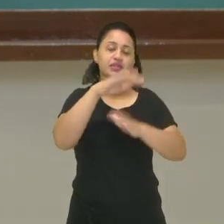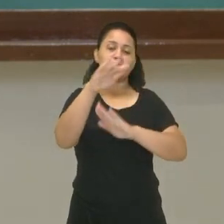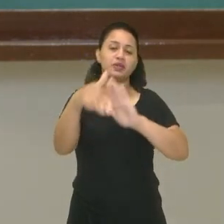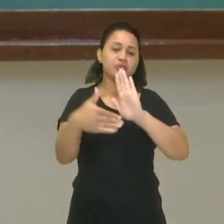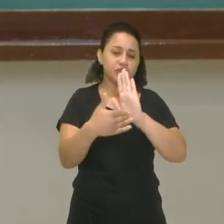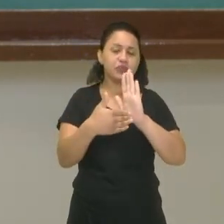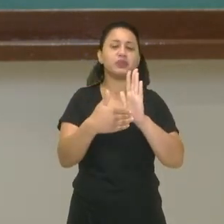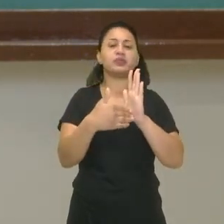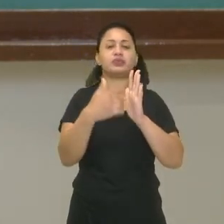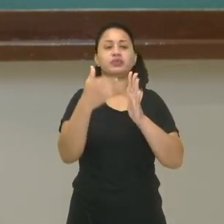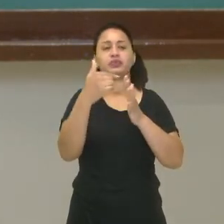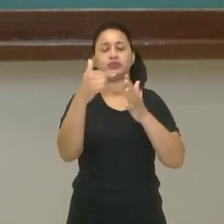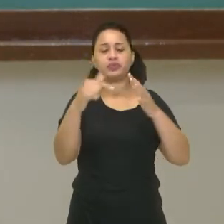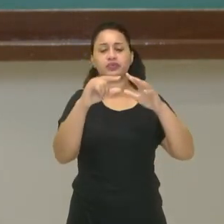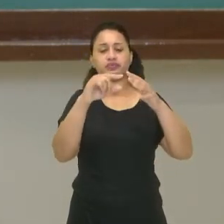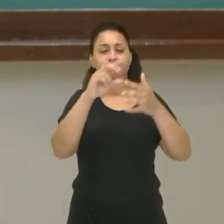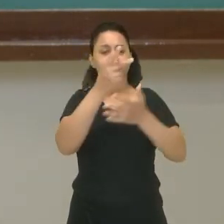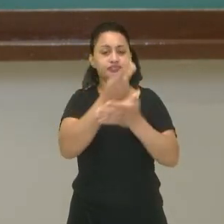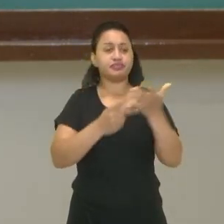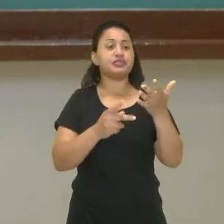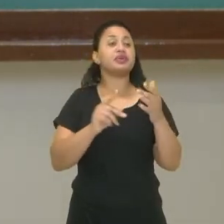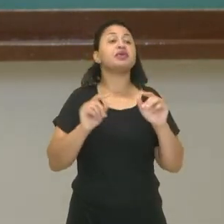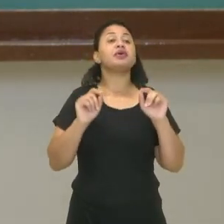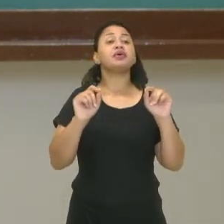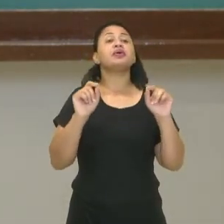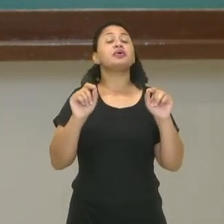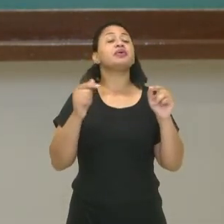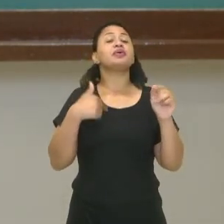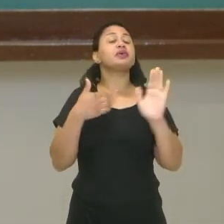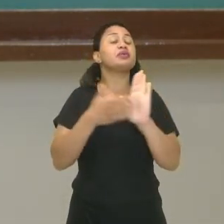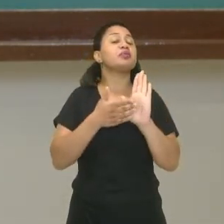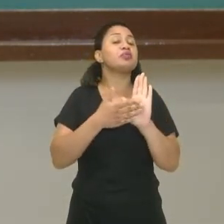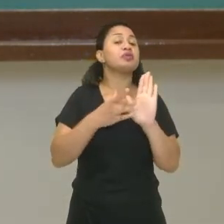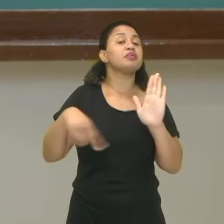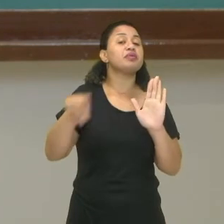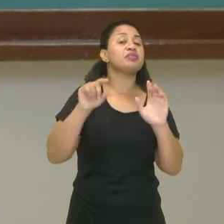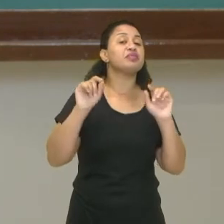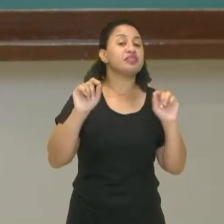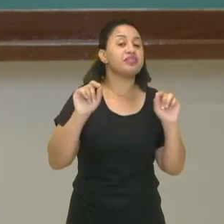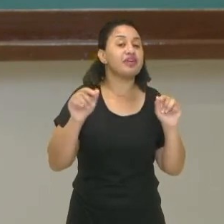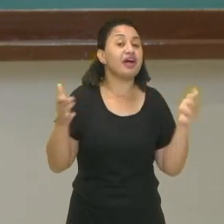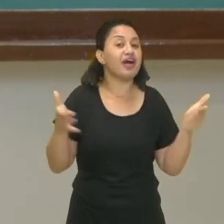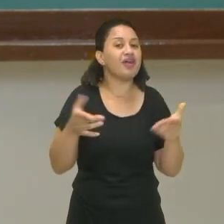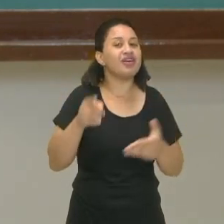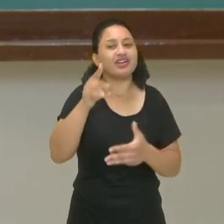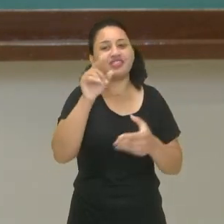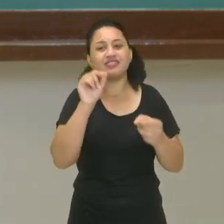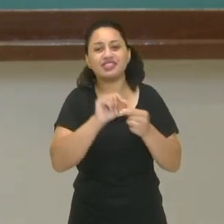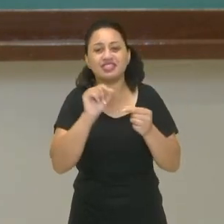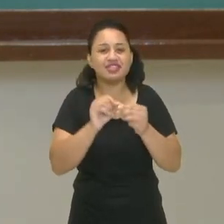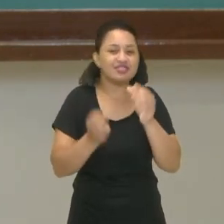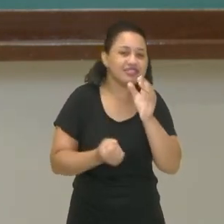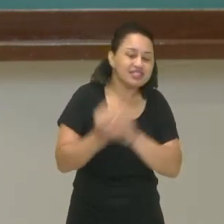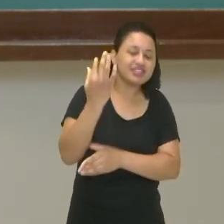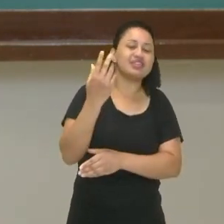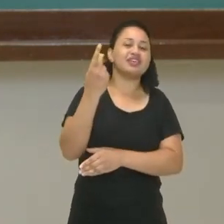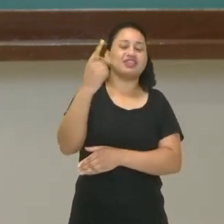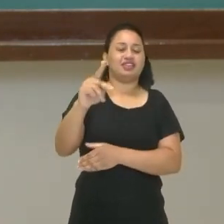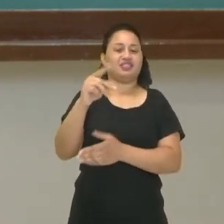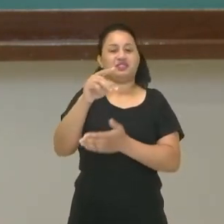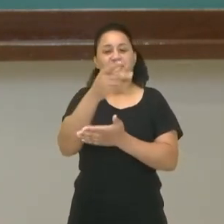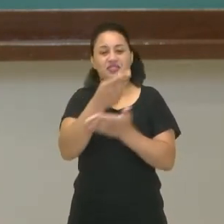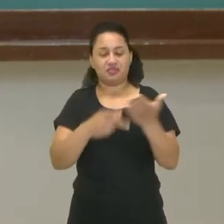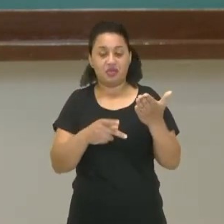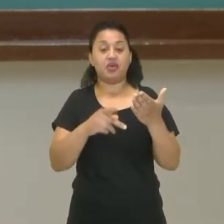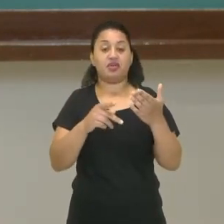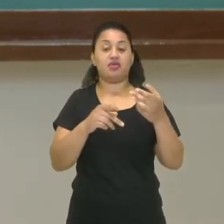esses sonetos, o que a professora te propõe? Produza um soneto, né? Uma forma